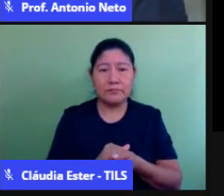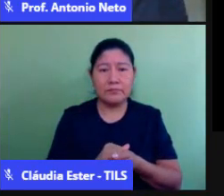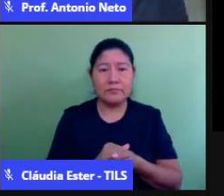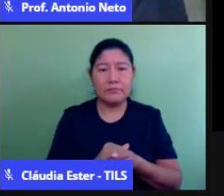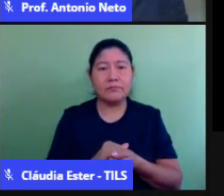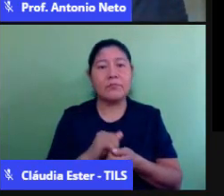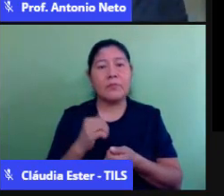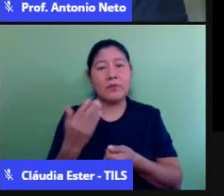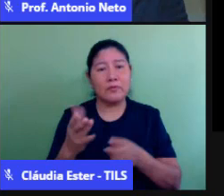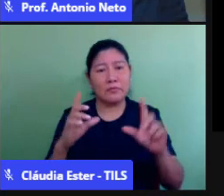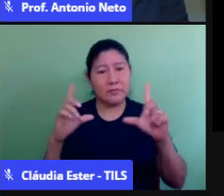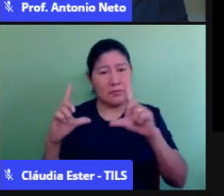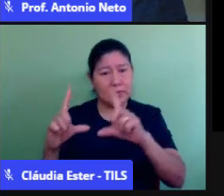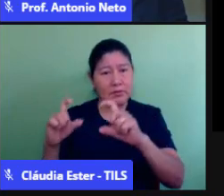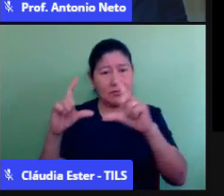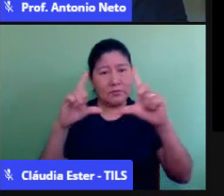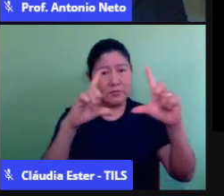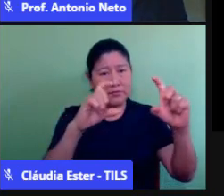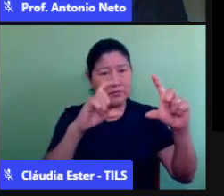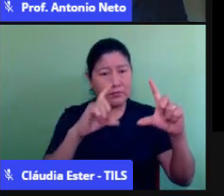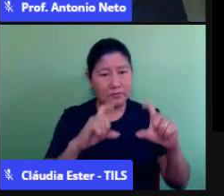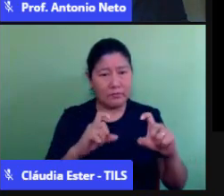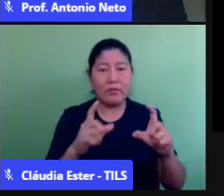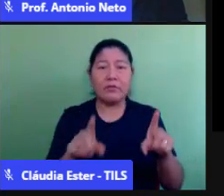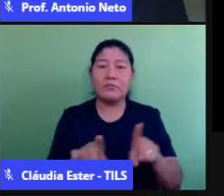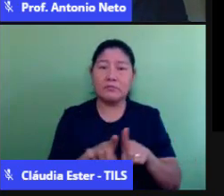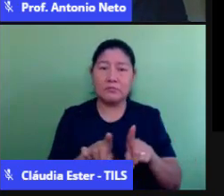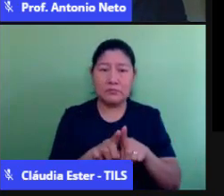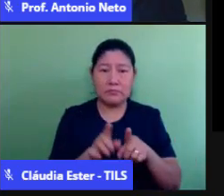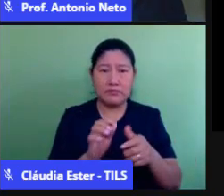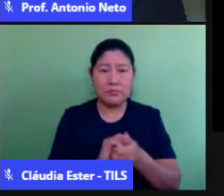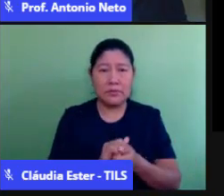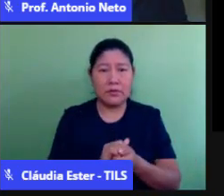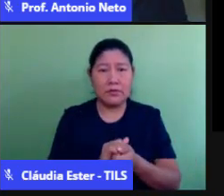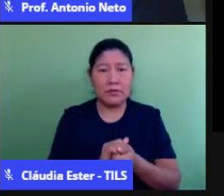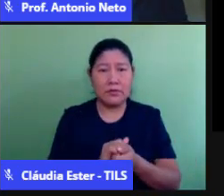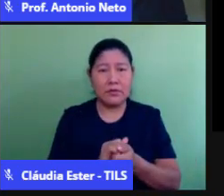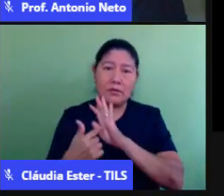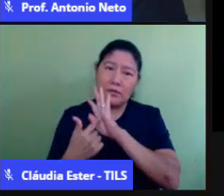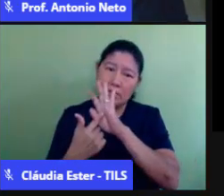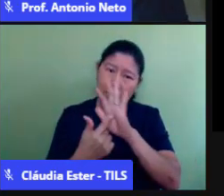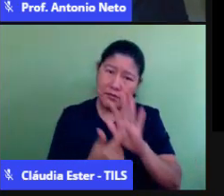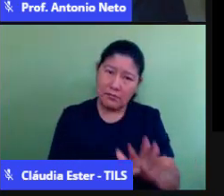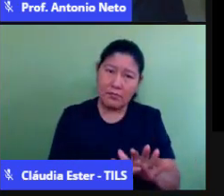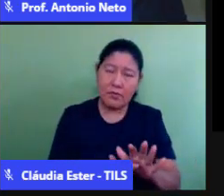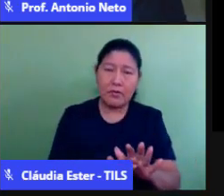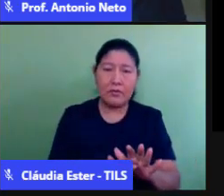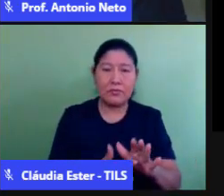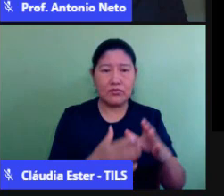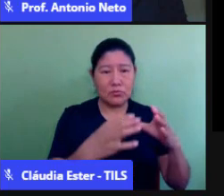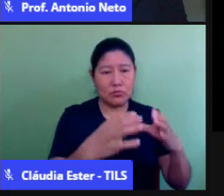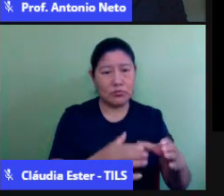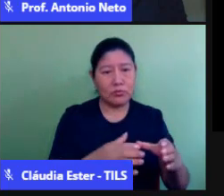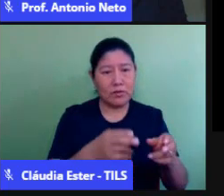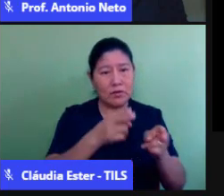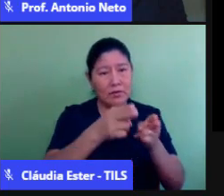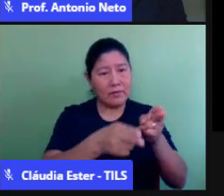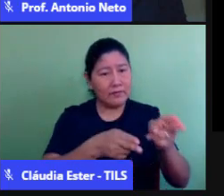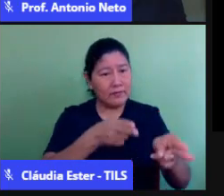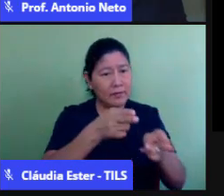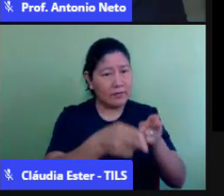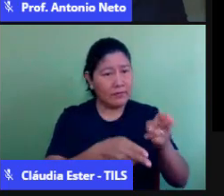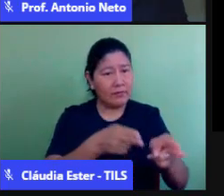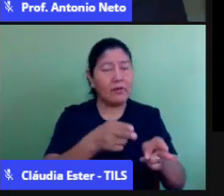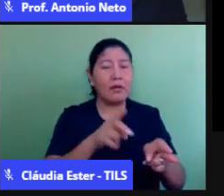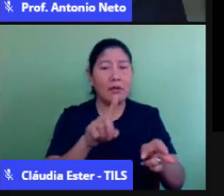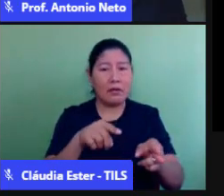E aí nós temos mais imagens da nossa ferrovia, que foi muito